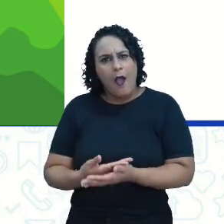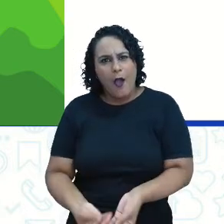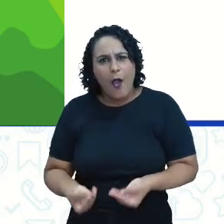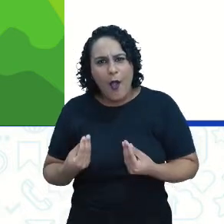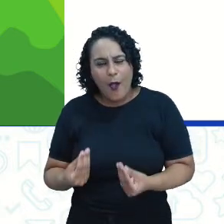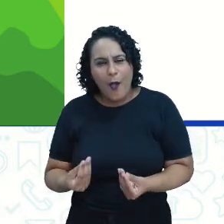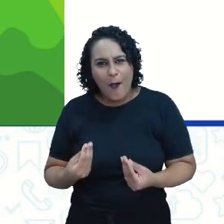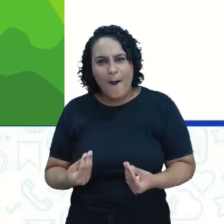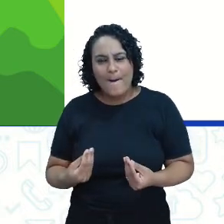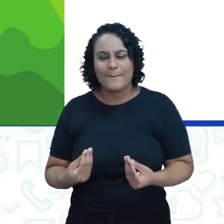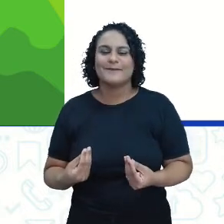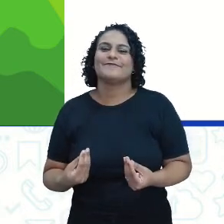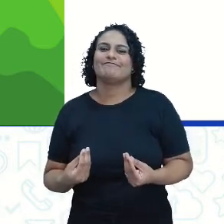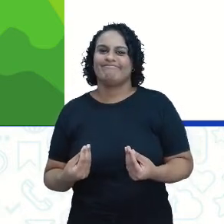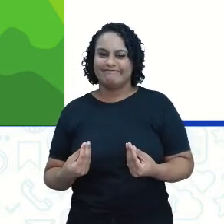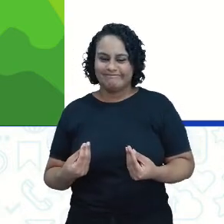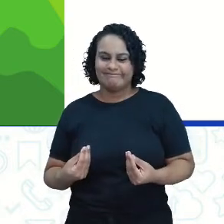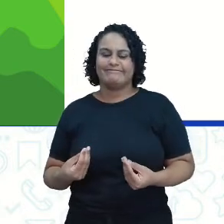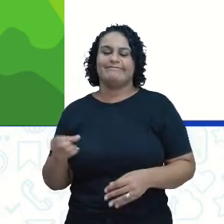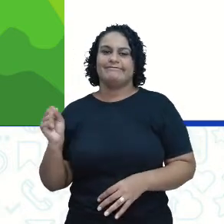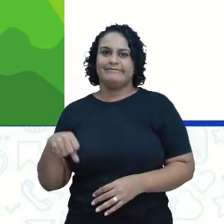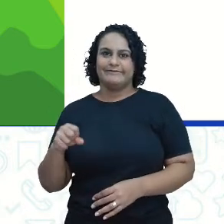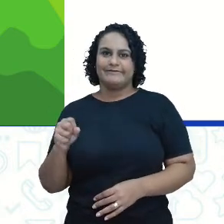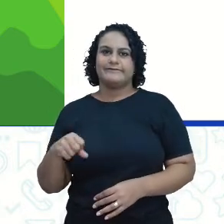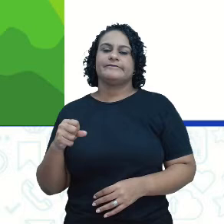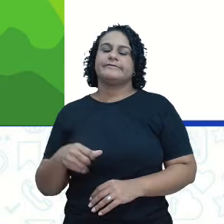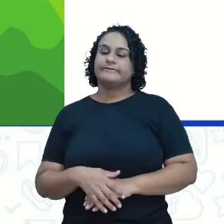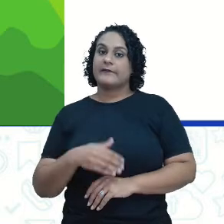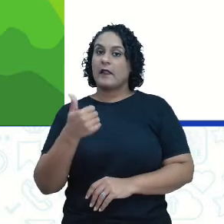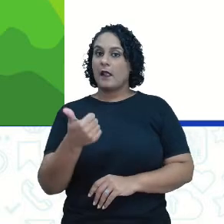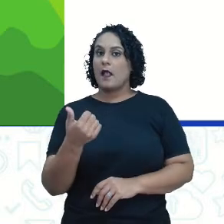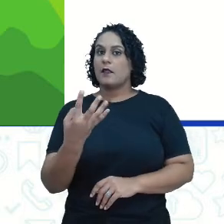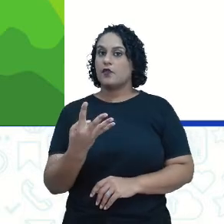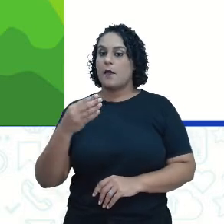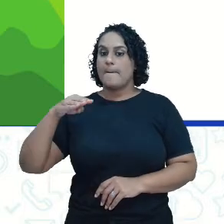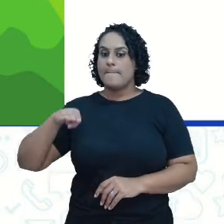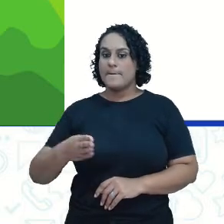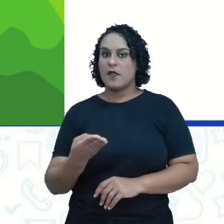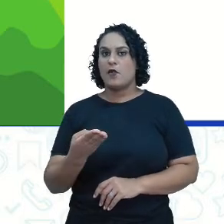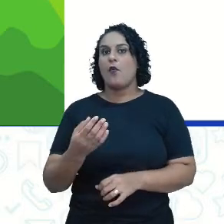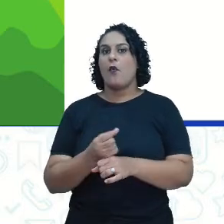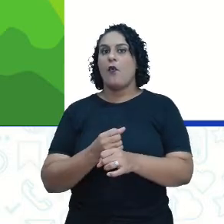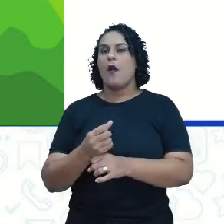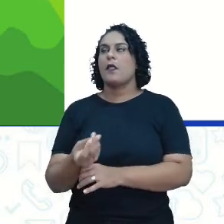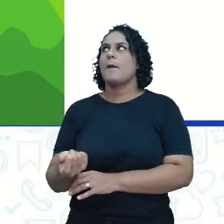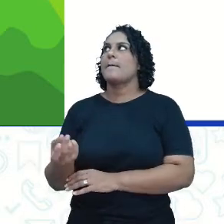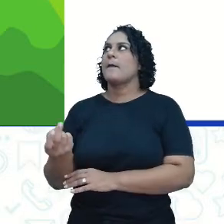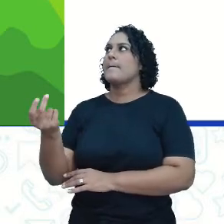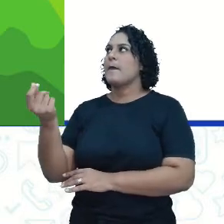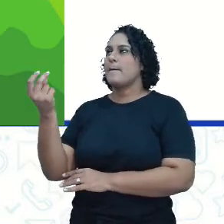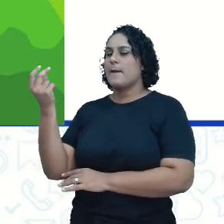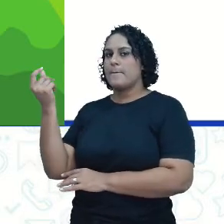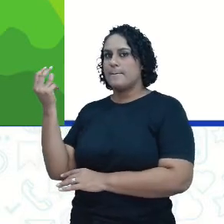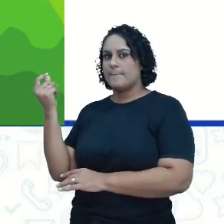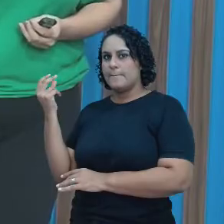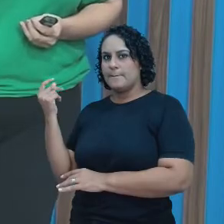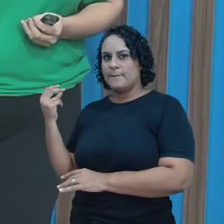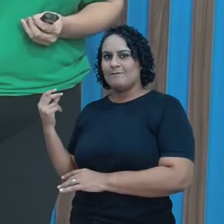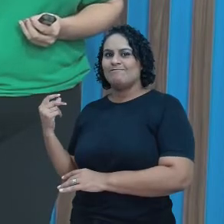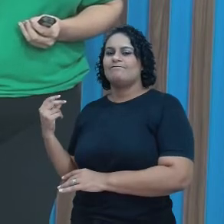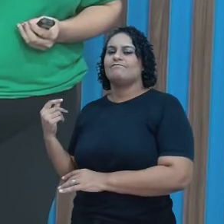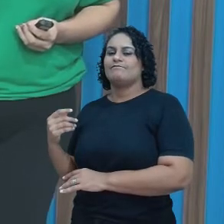a carinha dele, professora. Pois é, então, 14 bilhões de anos, gente, um pontozinho